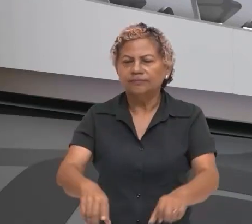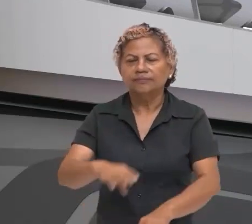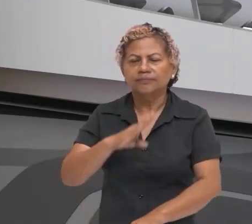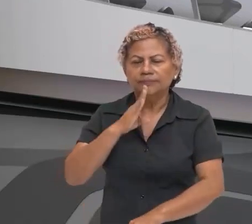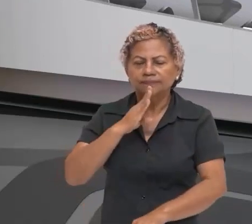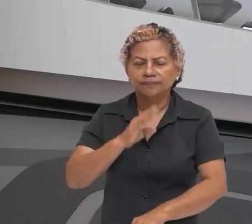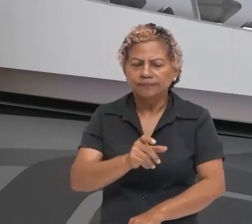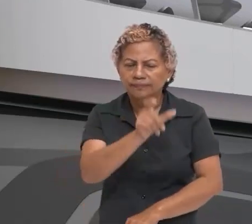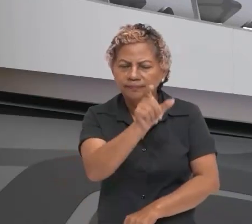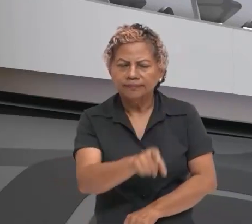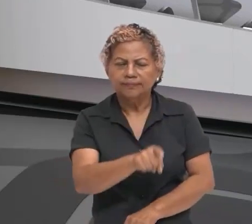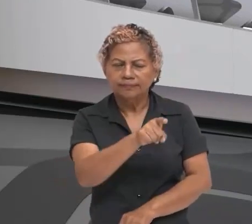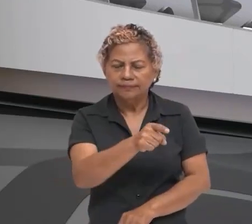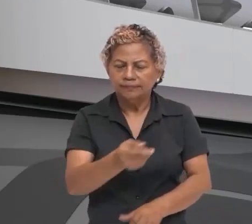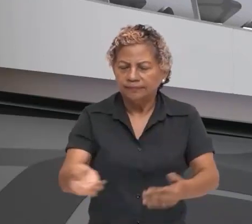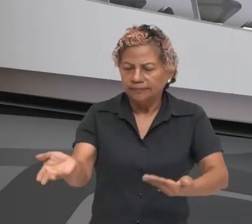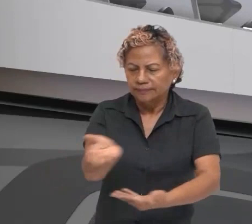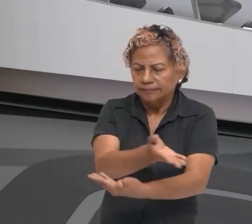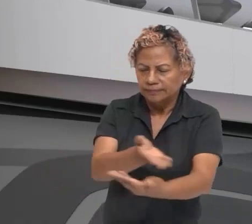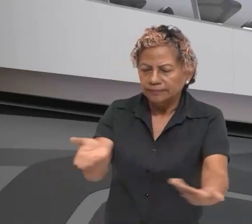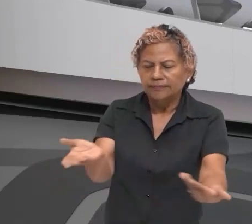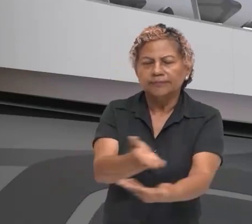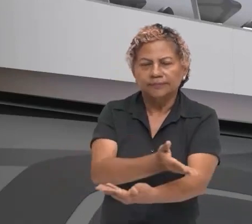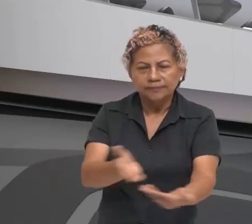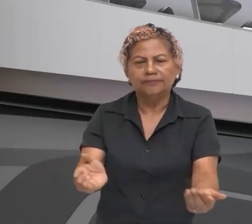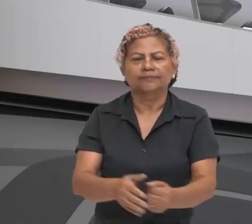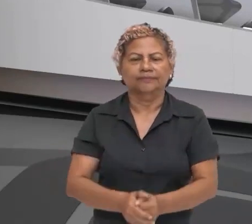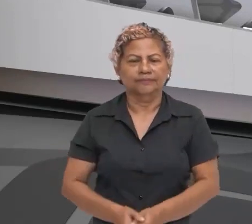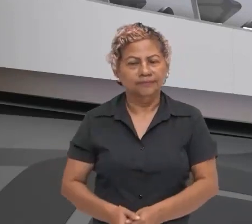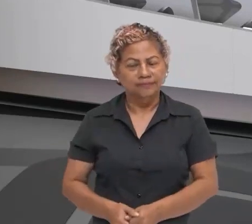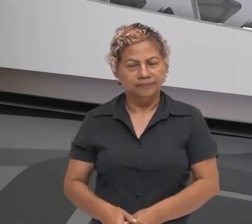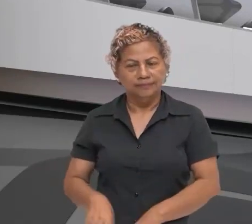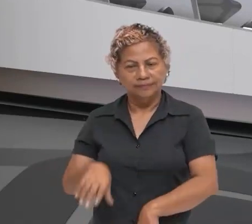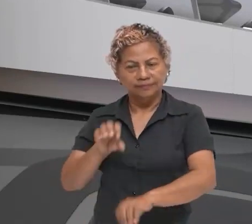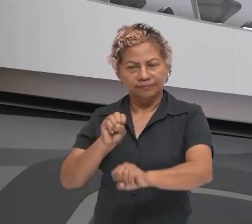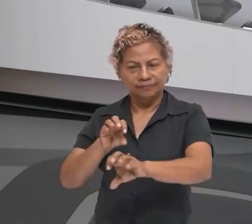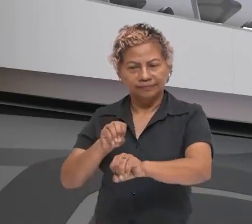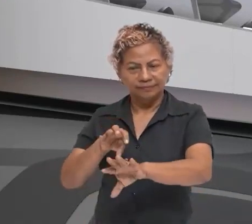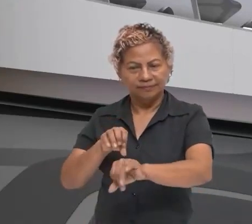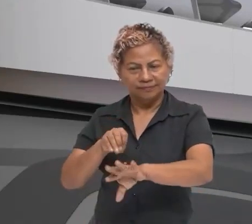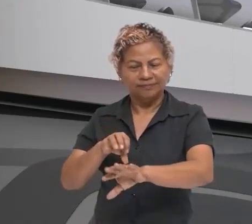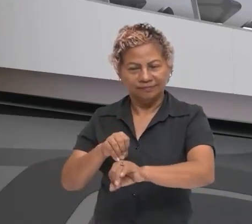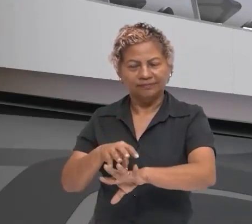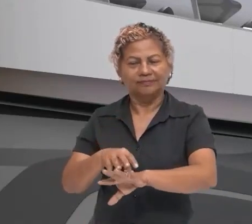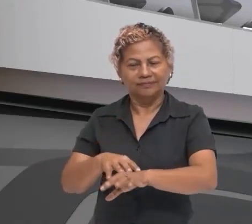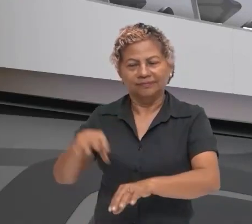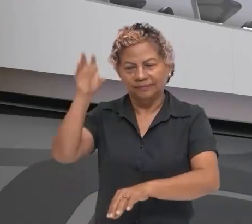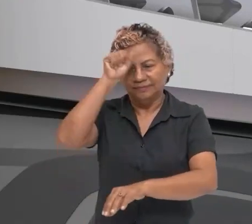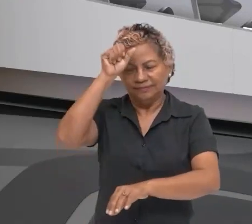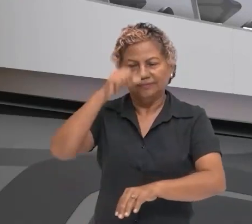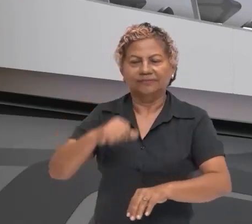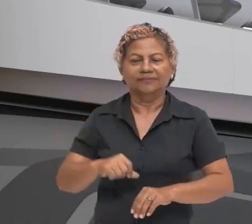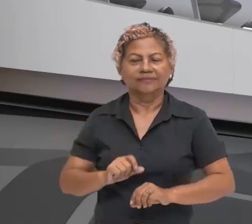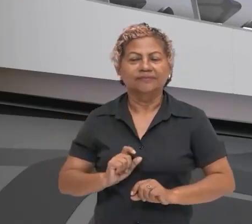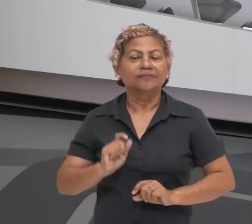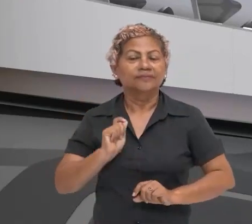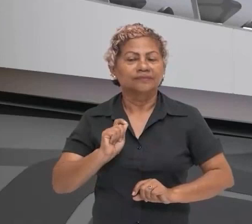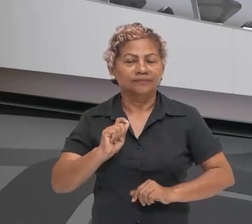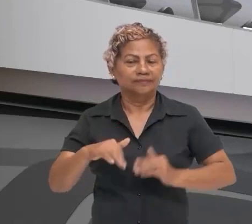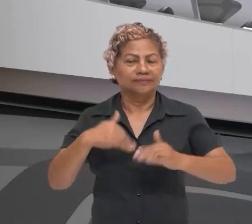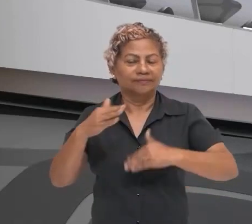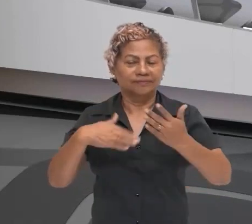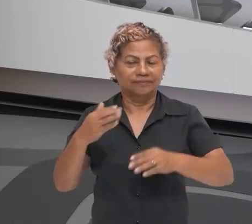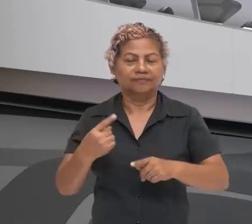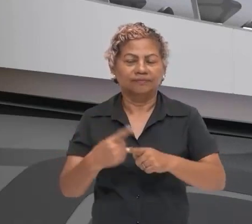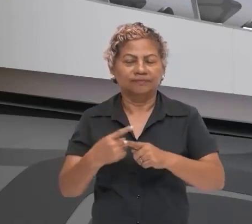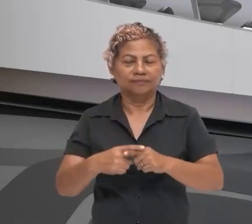pode colaborar um com o outro nesse ensino-aprendizagem, né, que nós desenvolvemos diariamente, porque a nossa